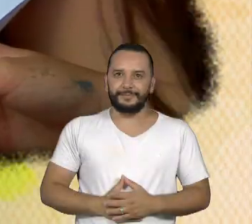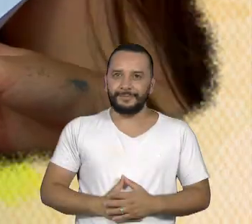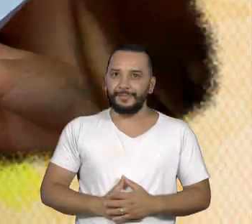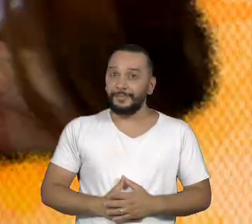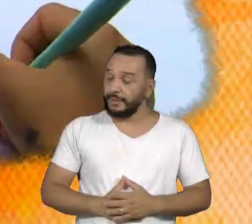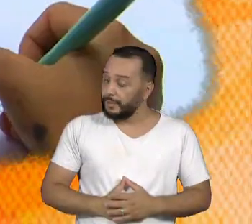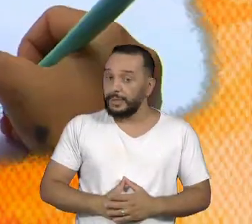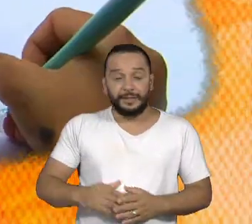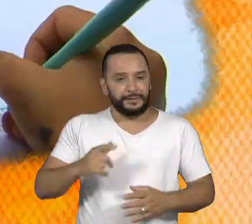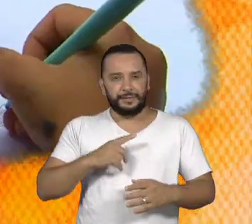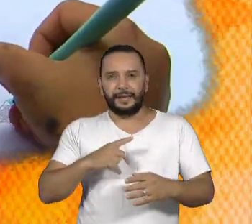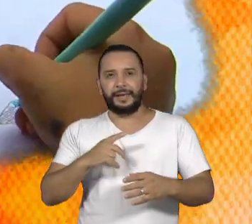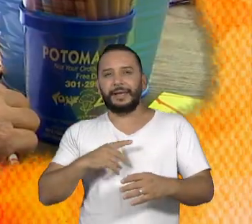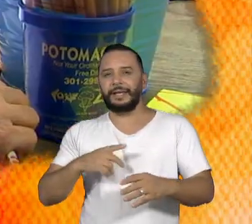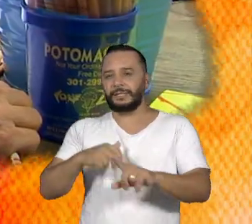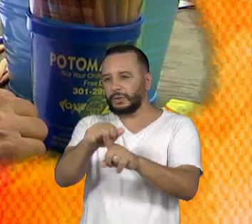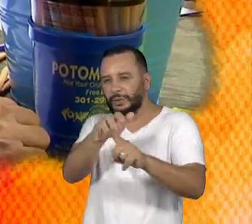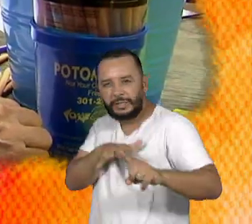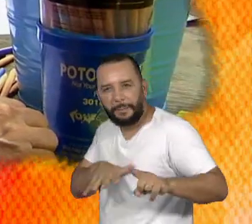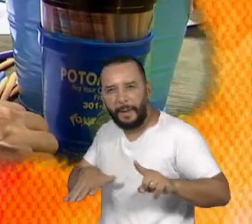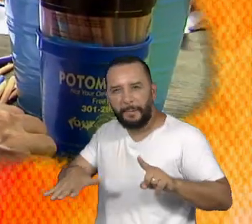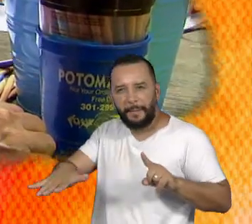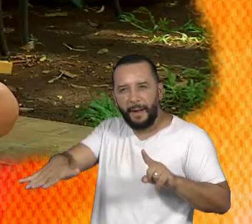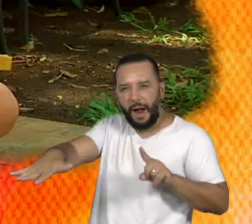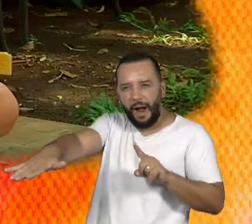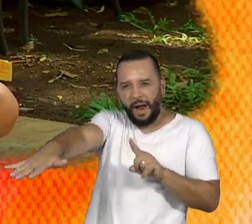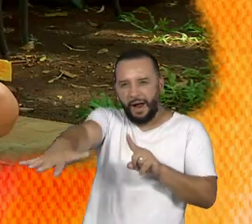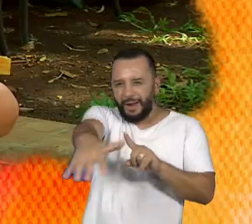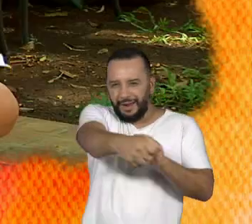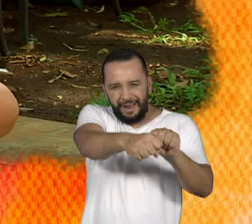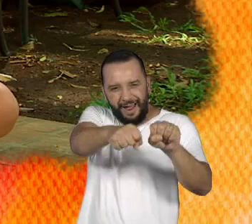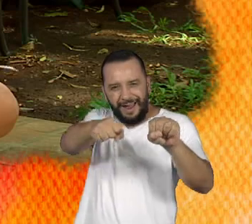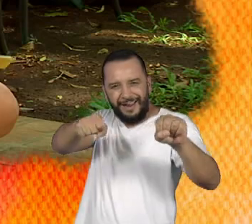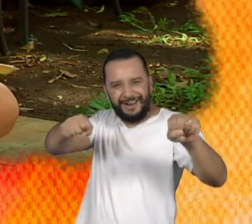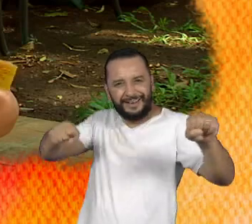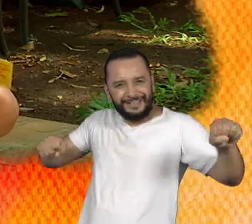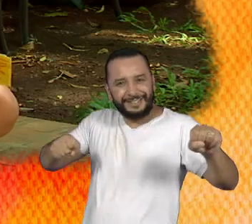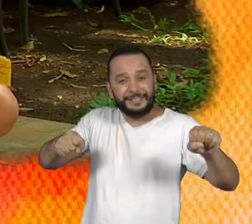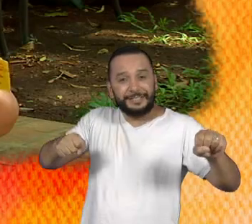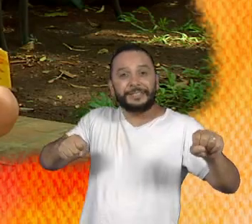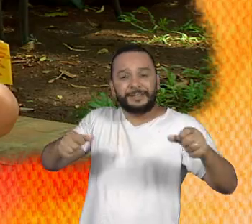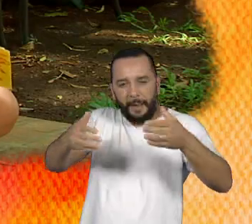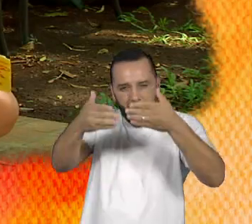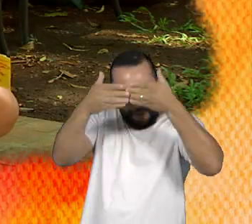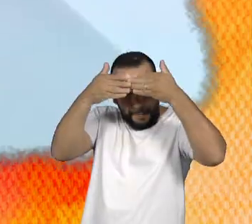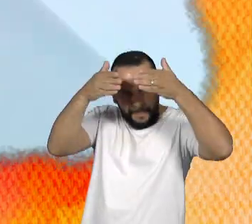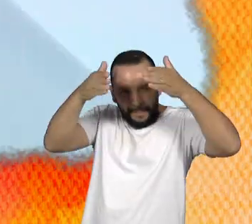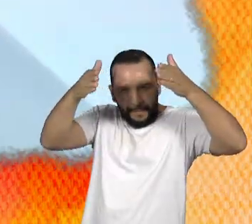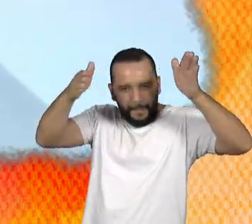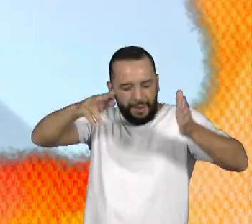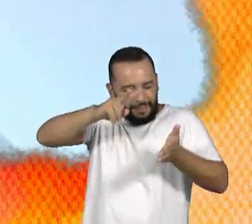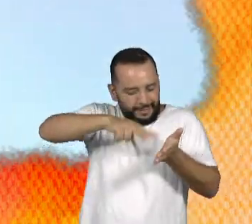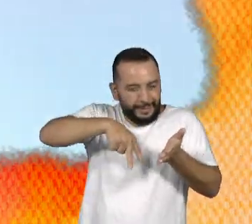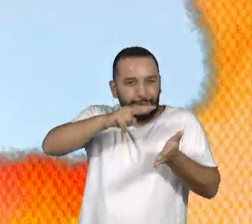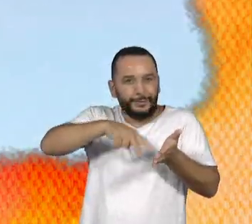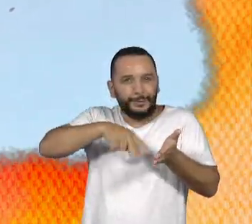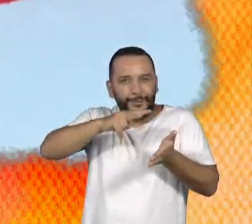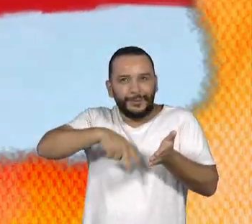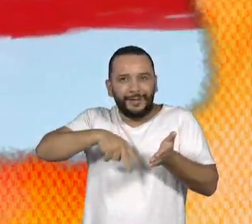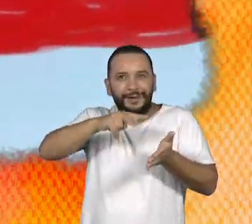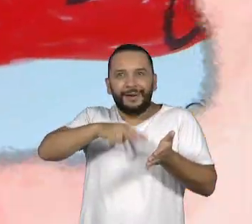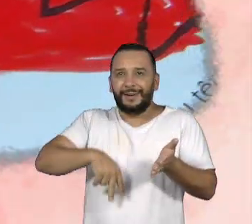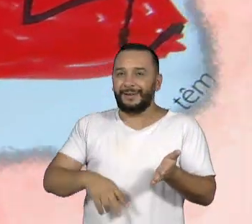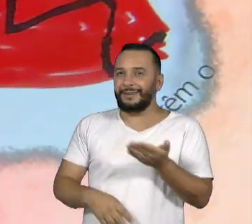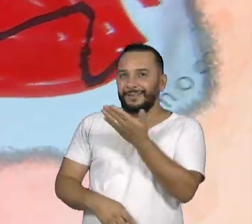Mundo, vasto mundo que se abre a partir da reunião para a leitura. Alguns têm o coração de ponta cabeça